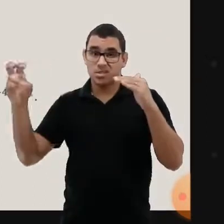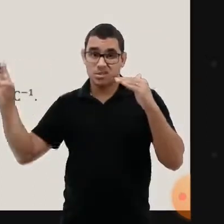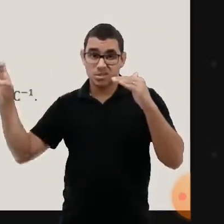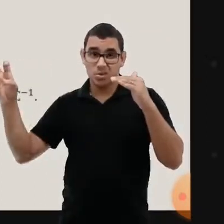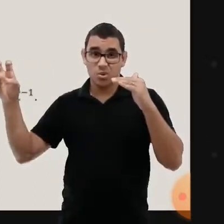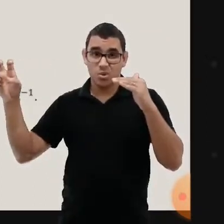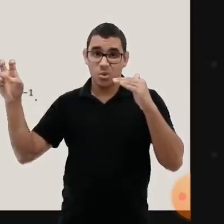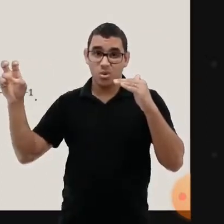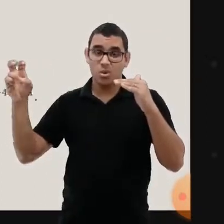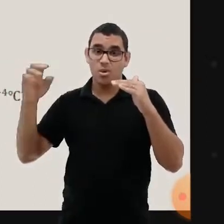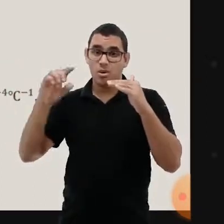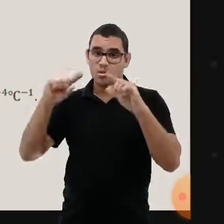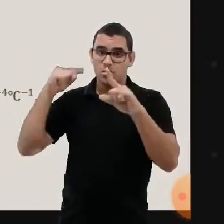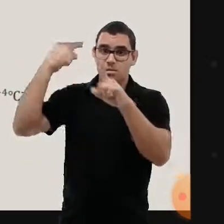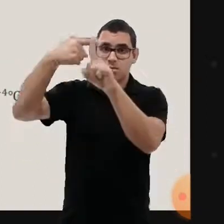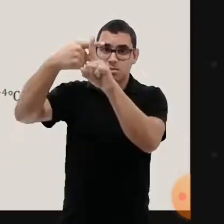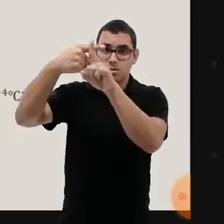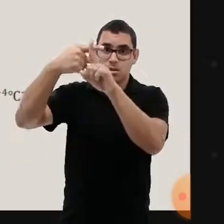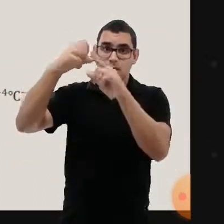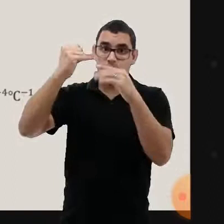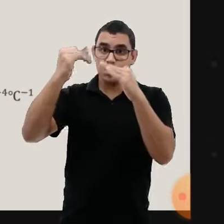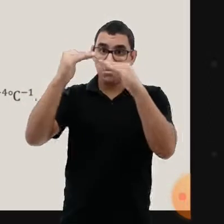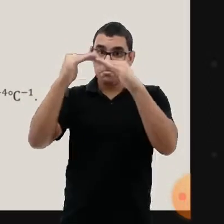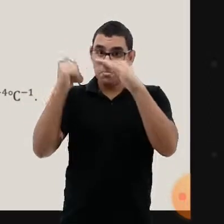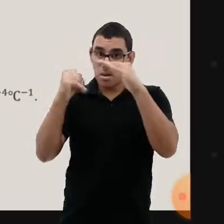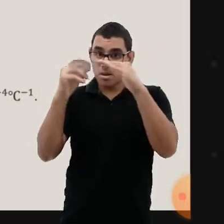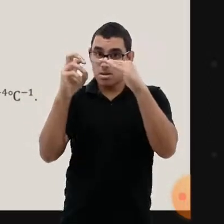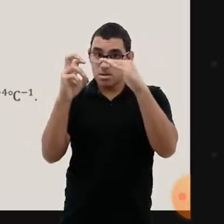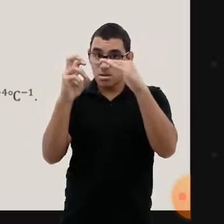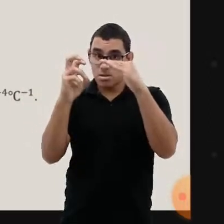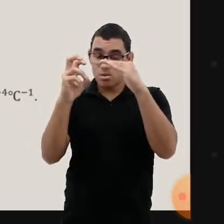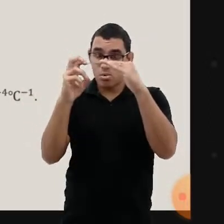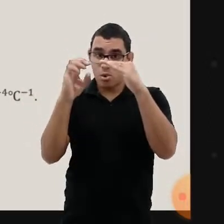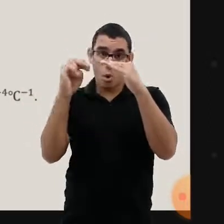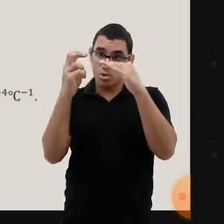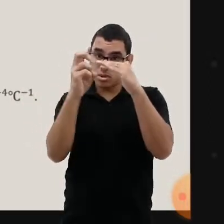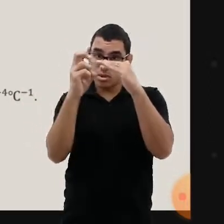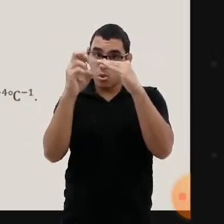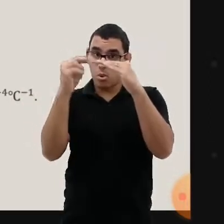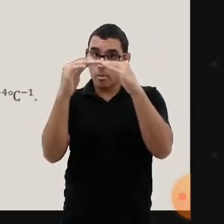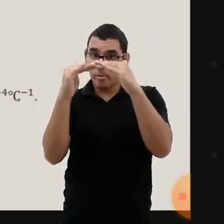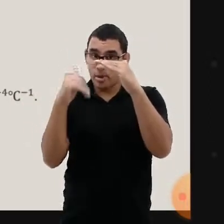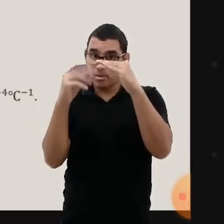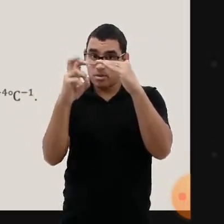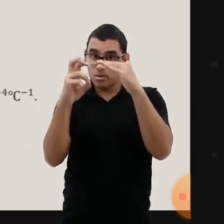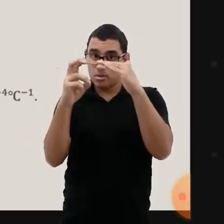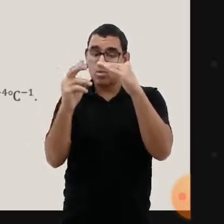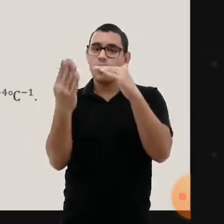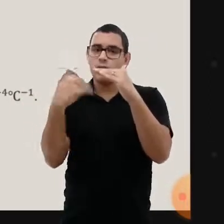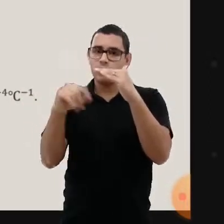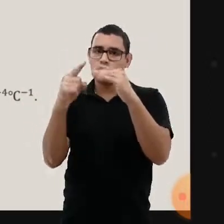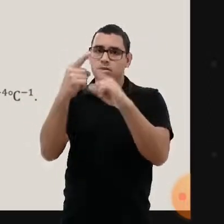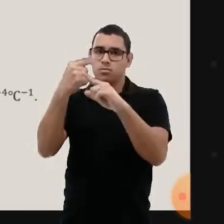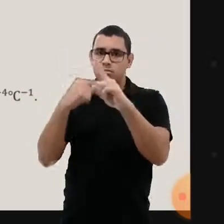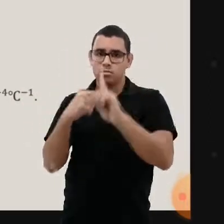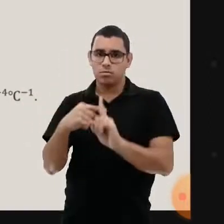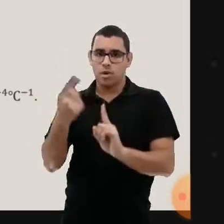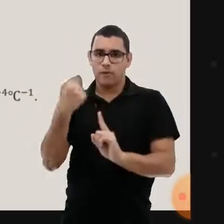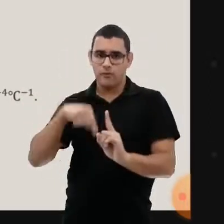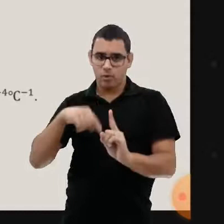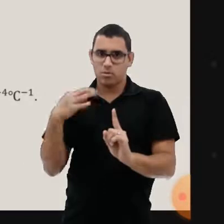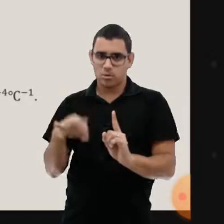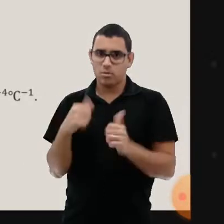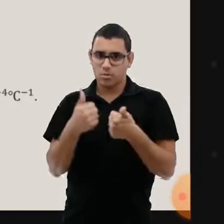eu segui 4 casas decimais. Então, observem, de onde a vírgula está localizada,